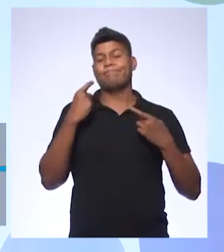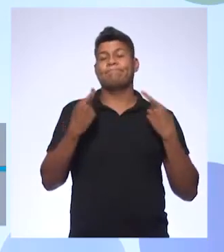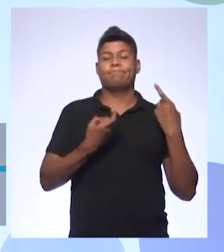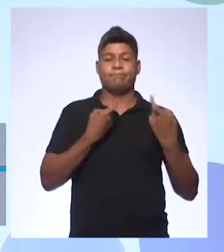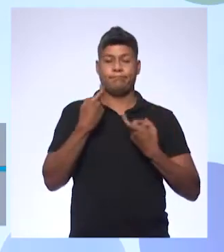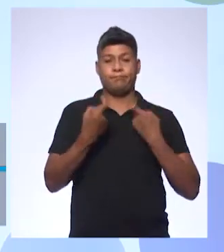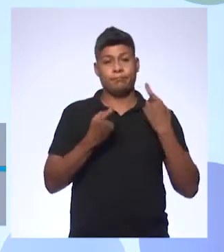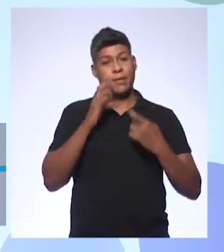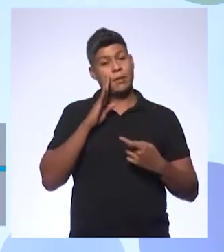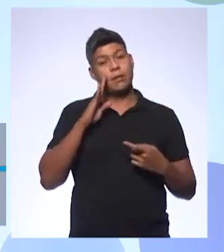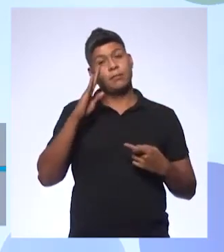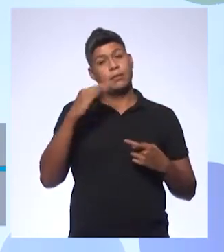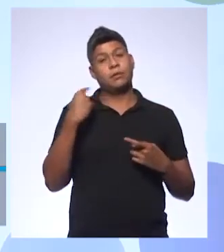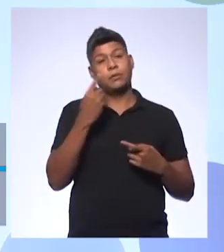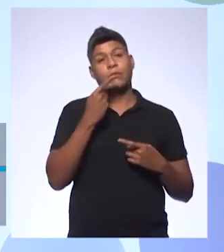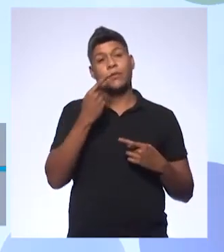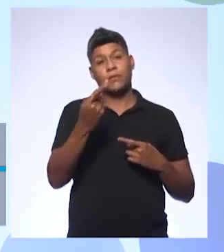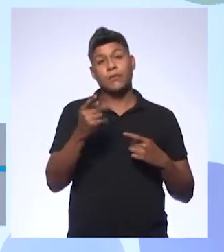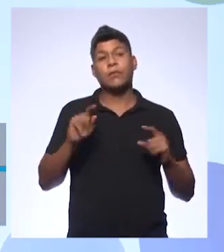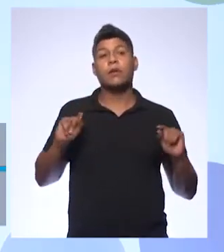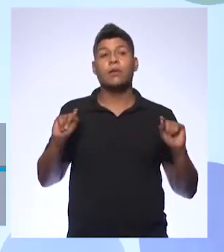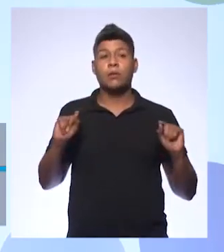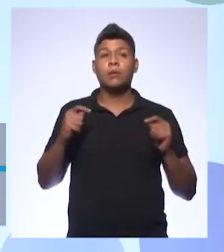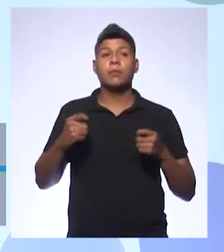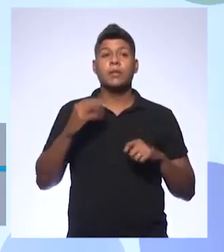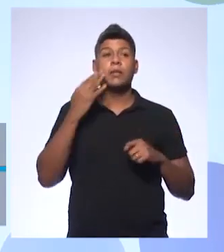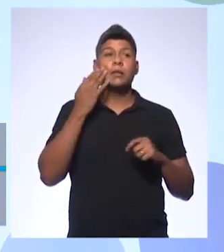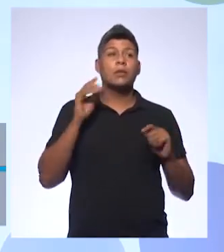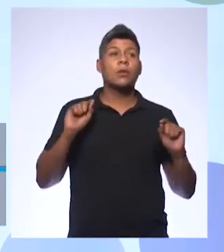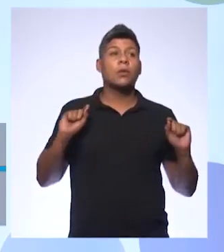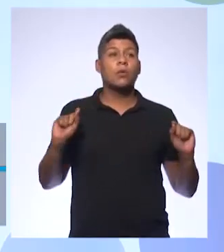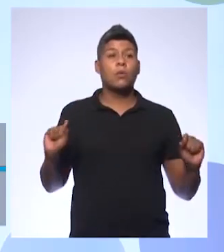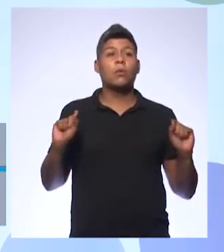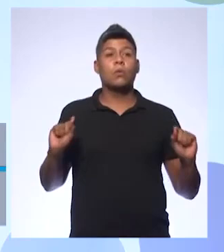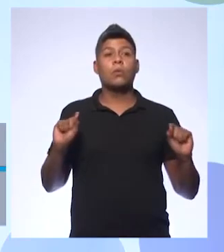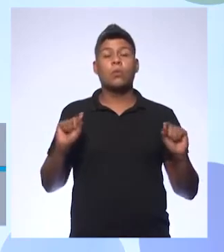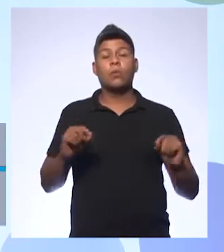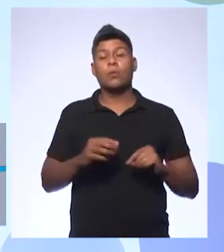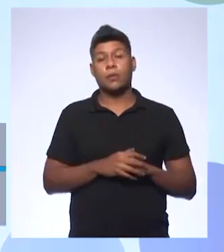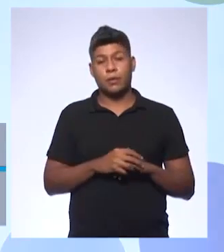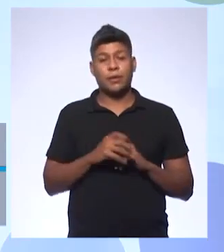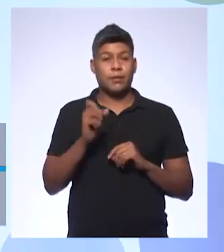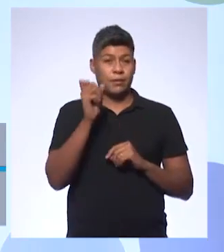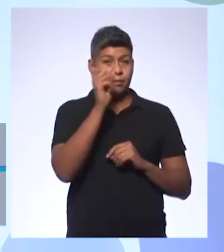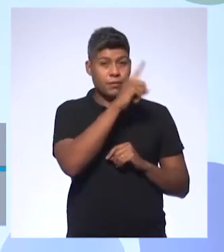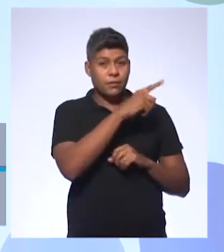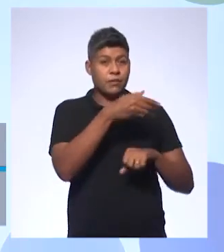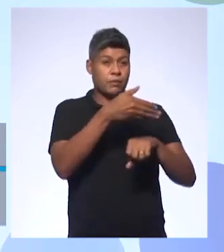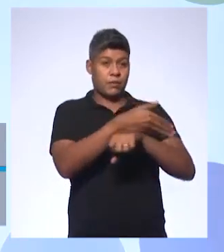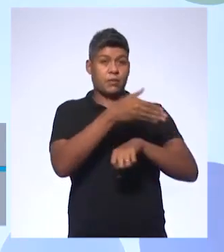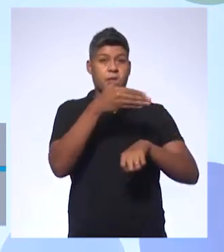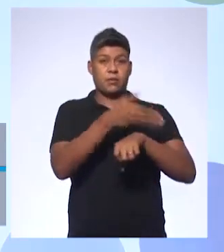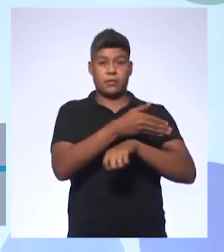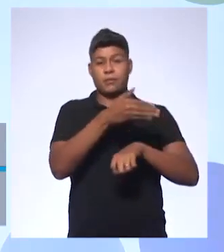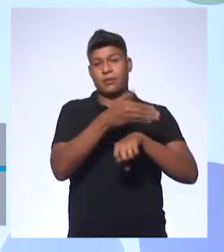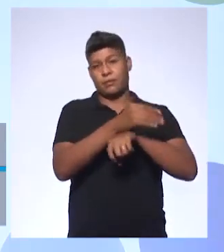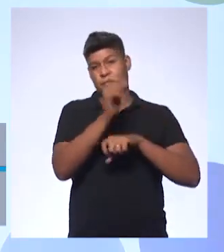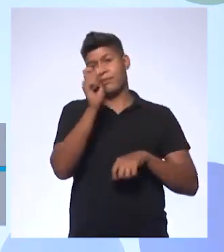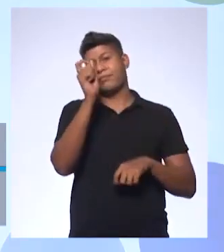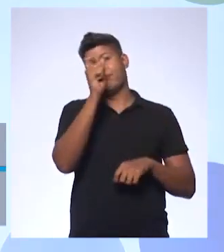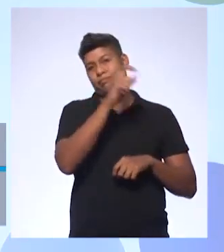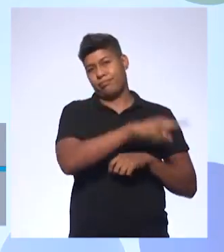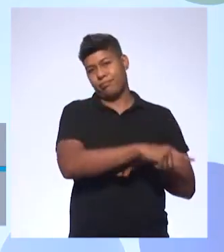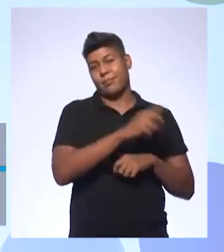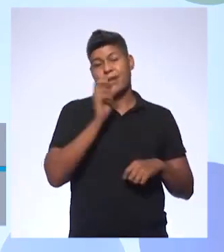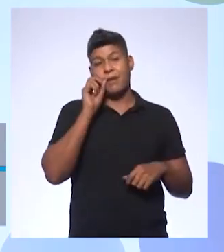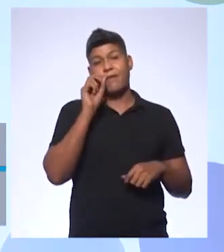preocupante. E principalmente quando a gente fala sobre isso, a gente tem que entender que a dificuldade de acesso é algo muito complicado. Né? A gente